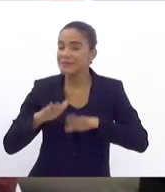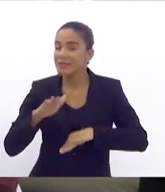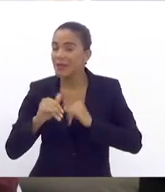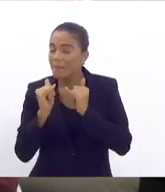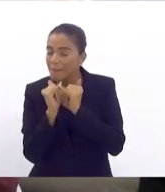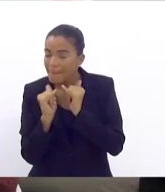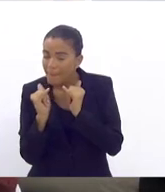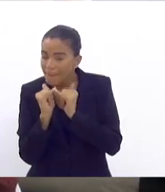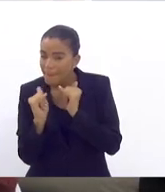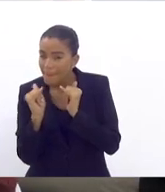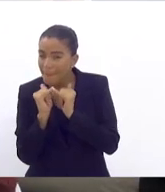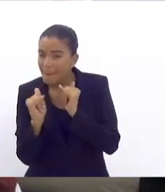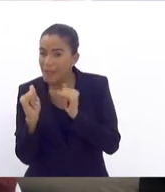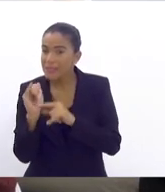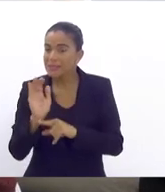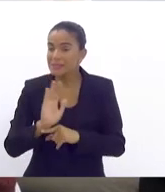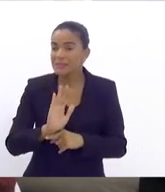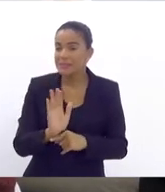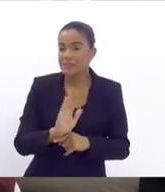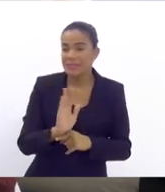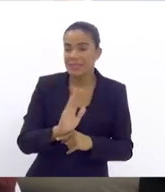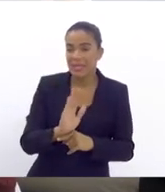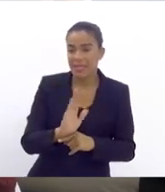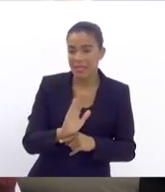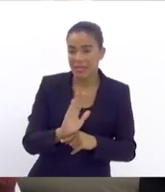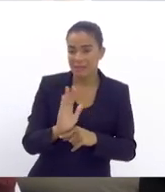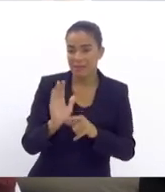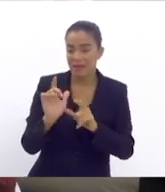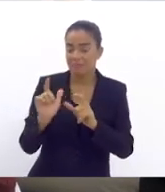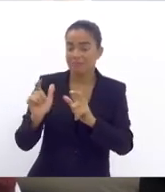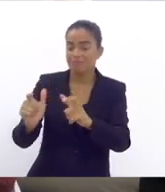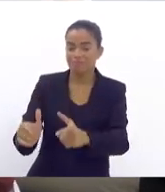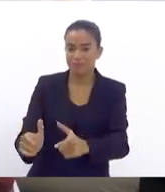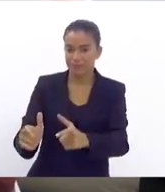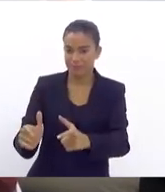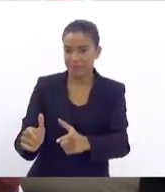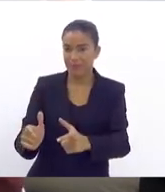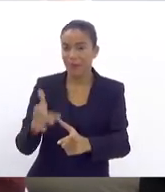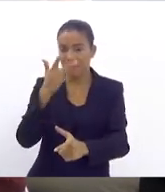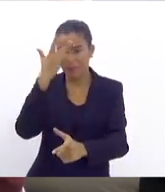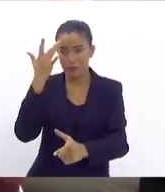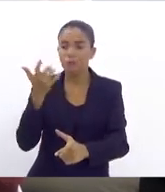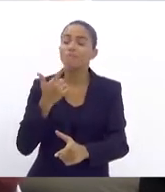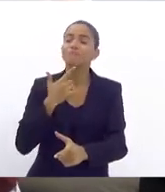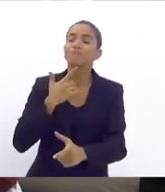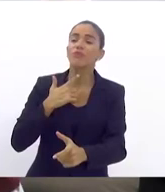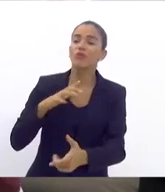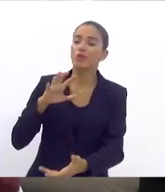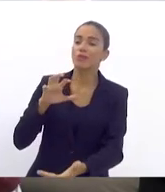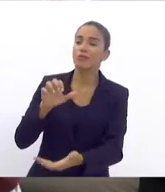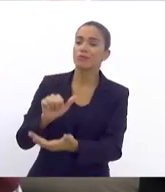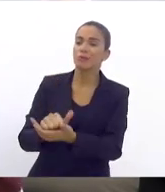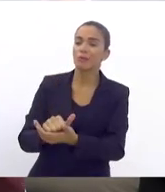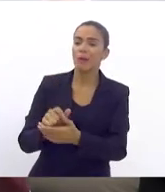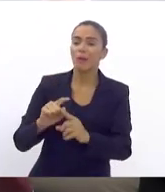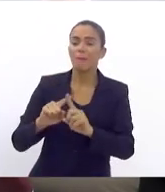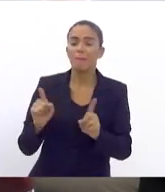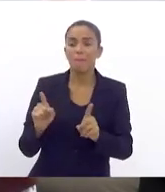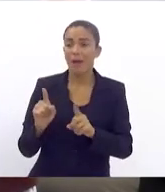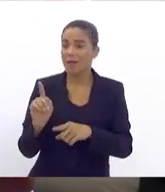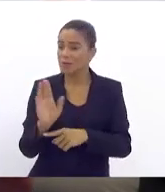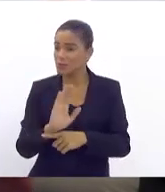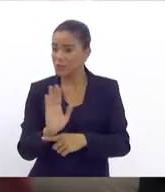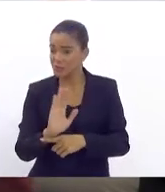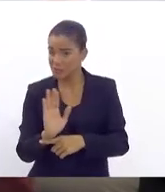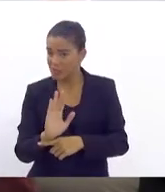pequeno cinema local que alguém quer tombar, mas o cinema não vai